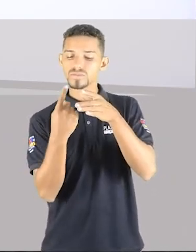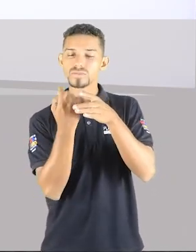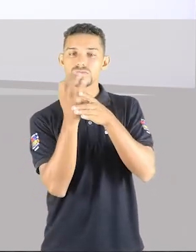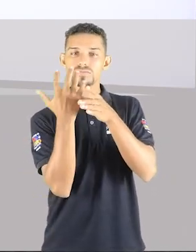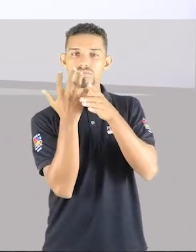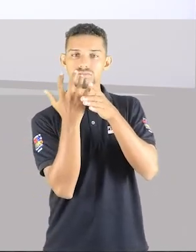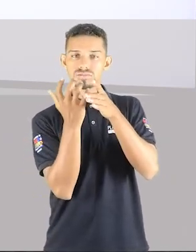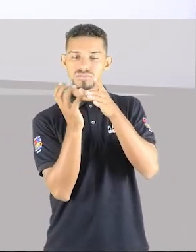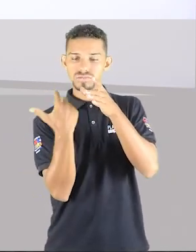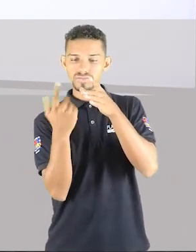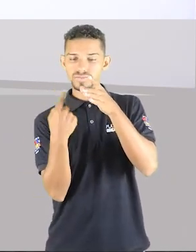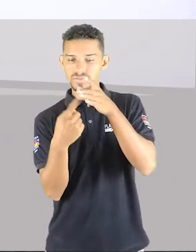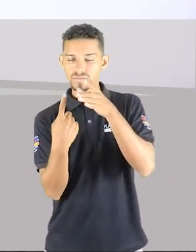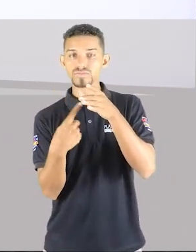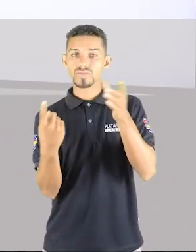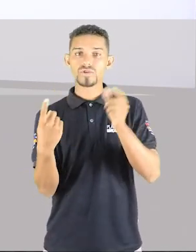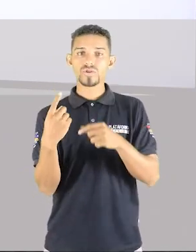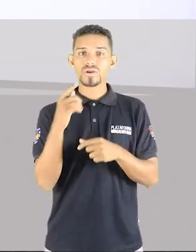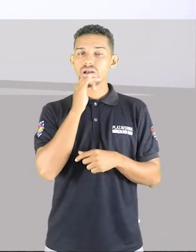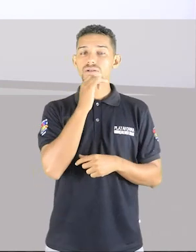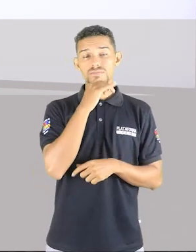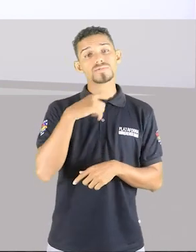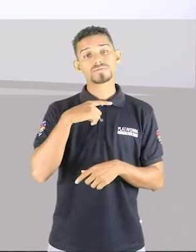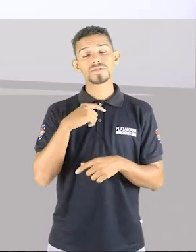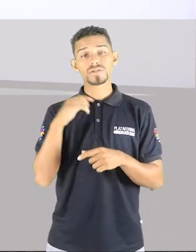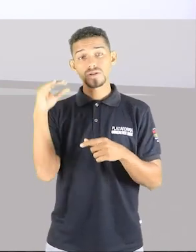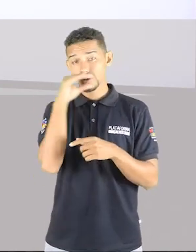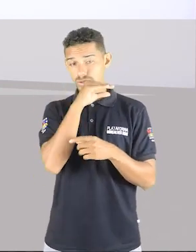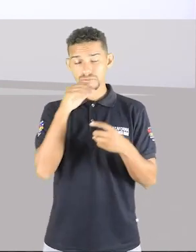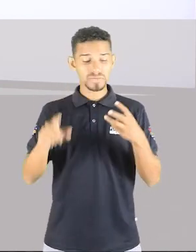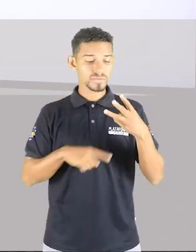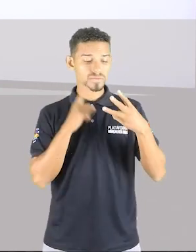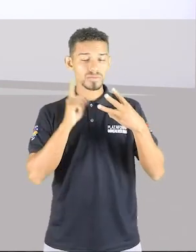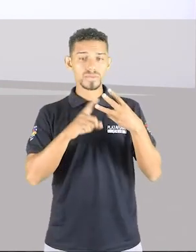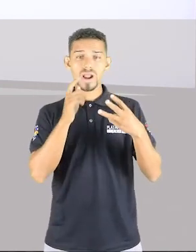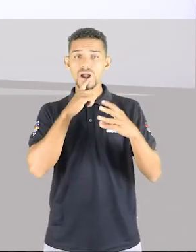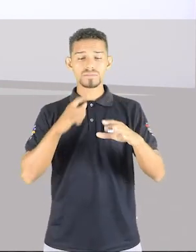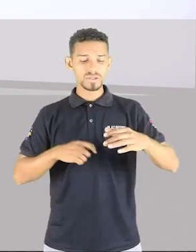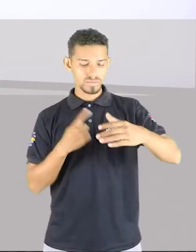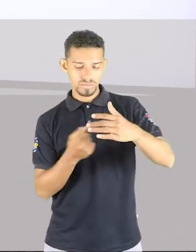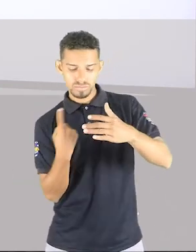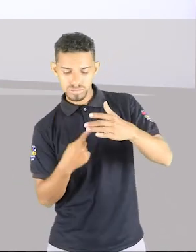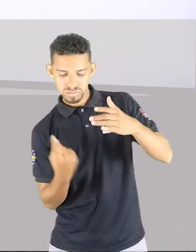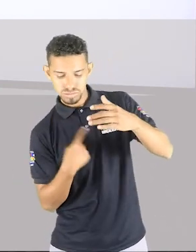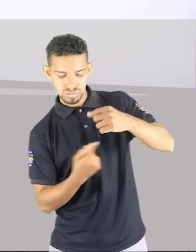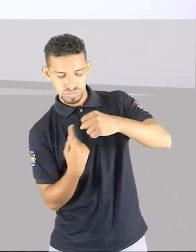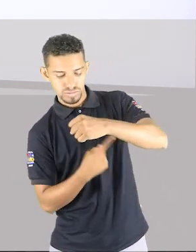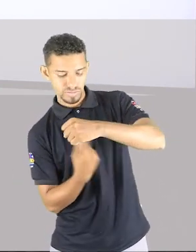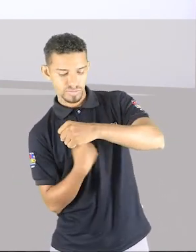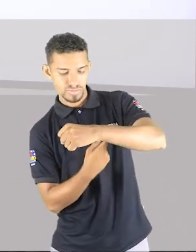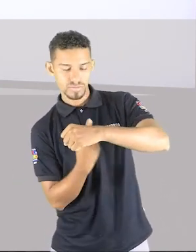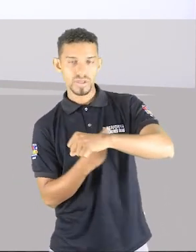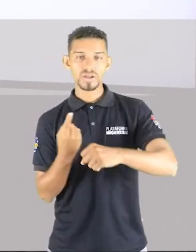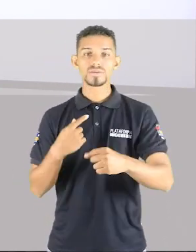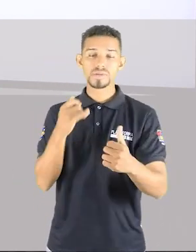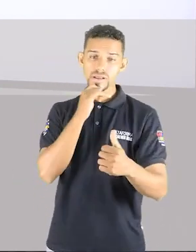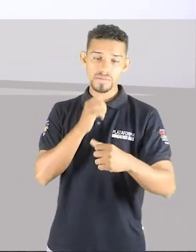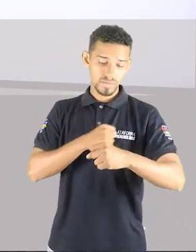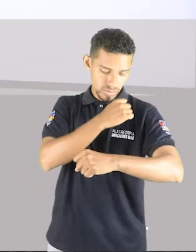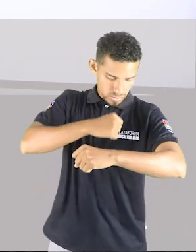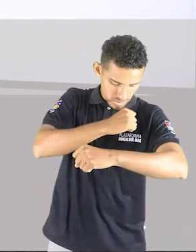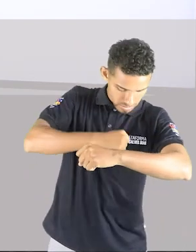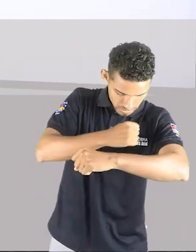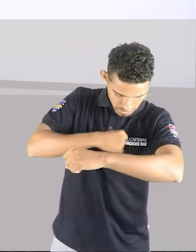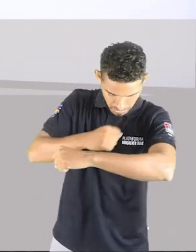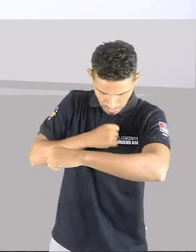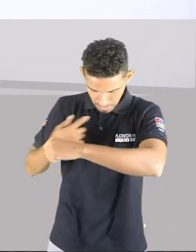elétrica em movimento e calor porque o liquidificador também aquece uma batedeira transforma energia elétrica em movimento